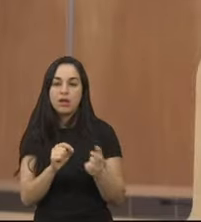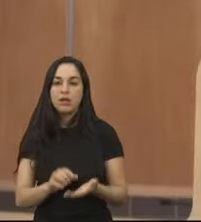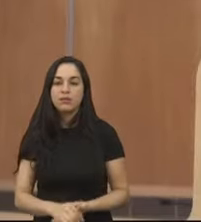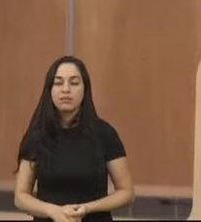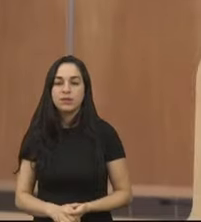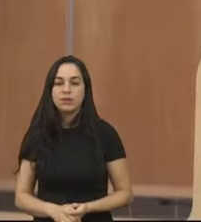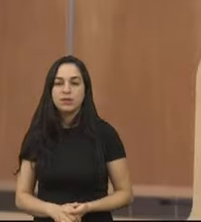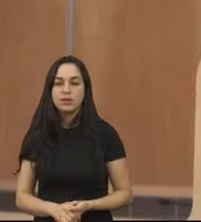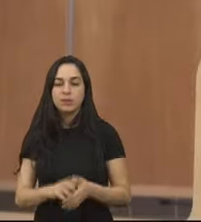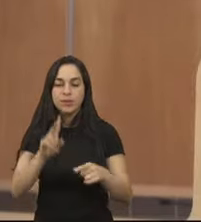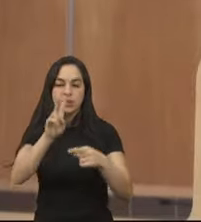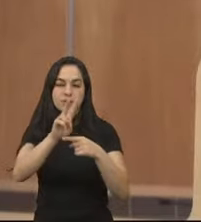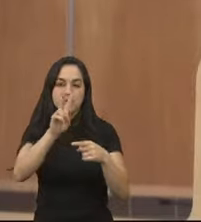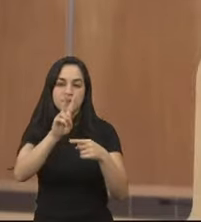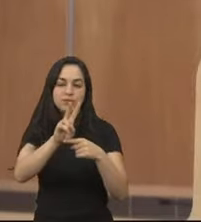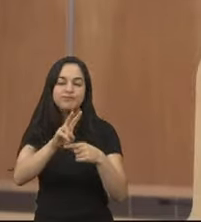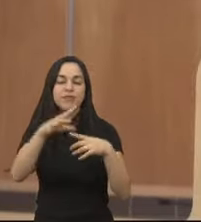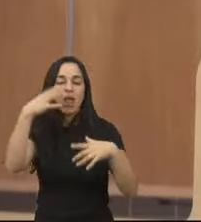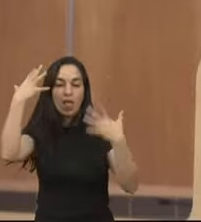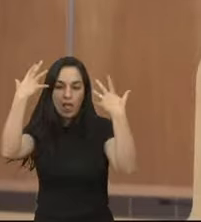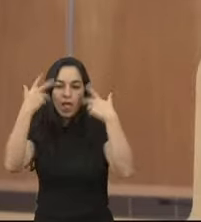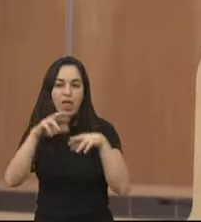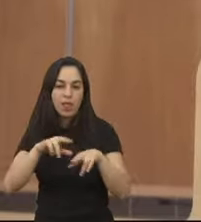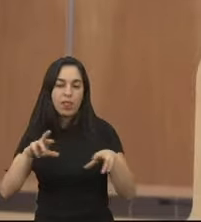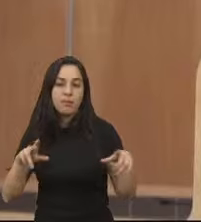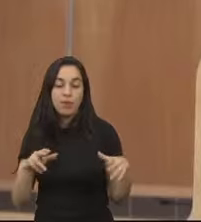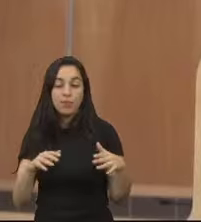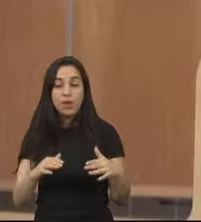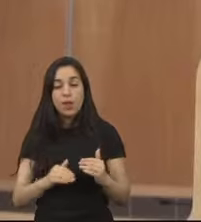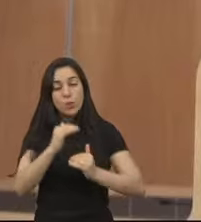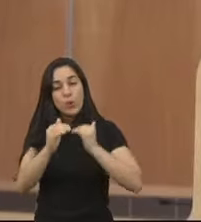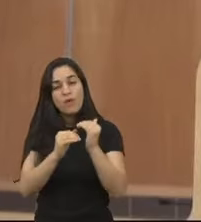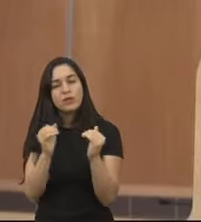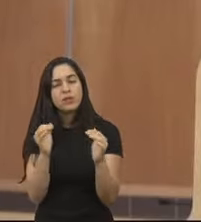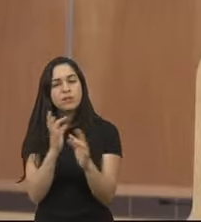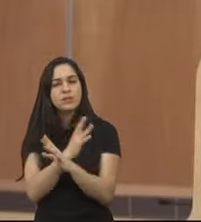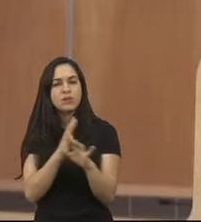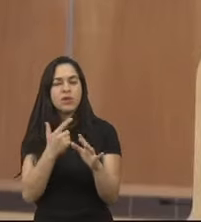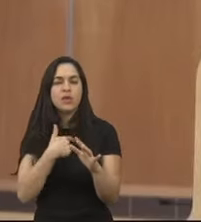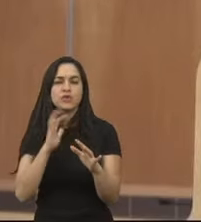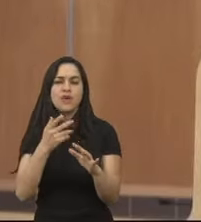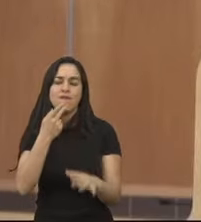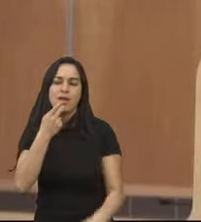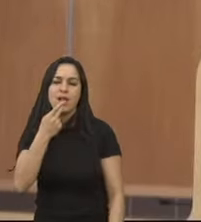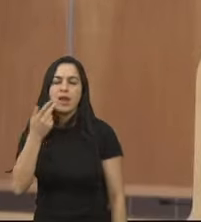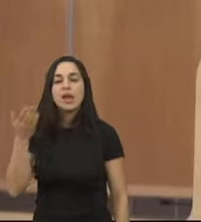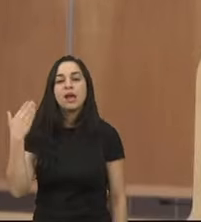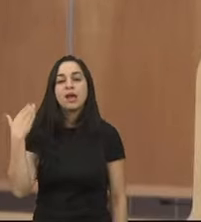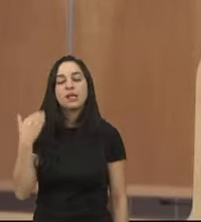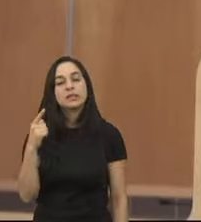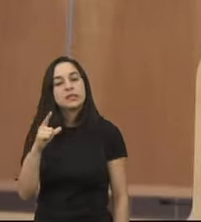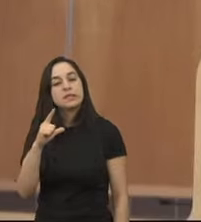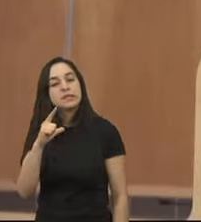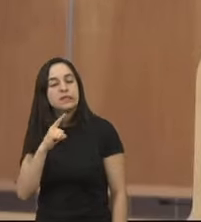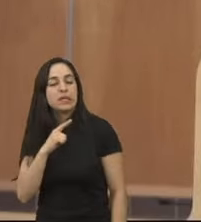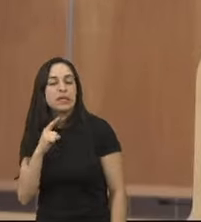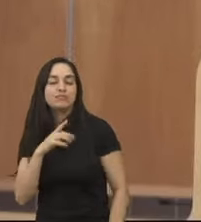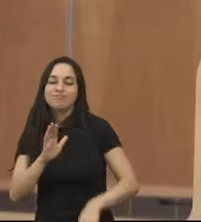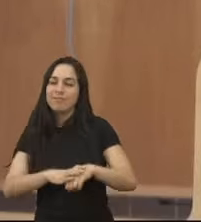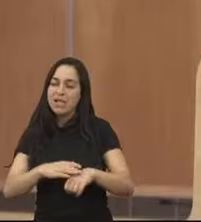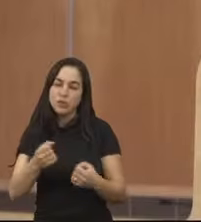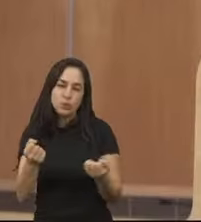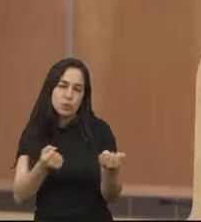Animal. E o avanço da urbanização, é importante lembrar aqui, como eu já mencionei anteriormente, o aumento de fluxo de veículos,